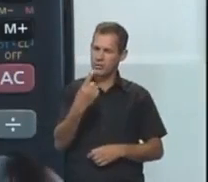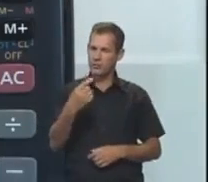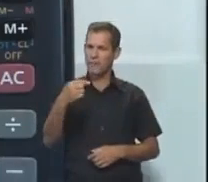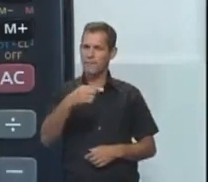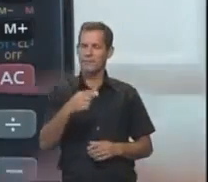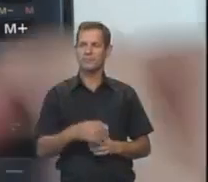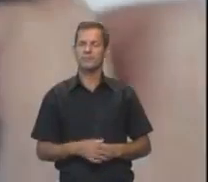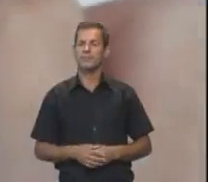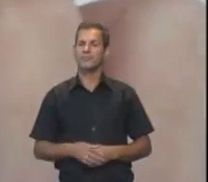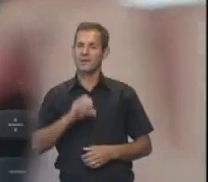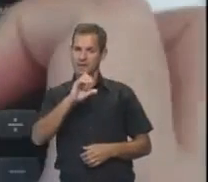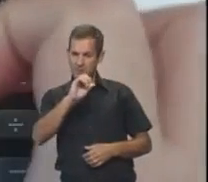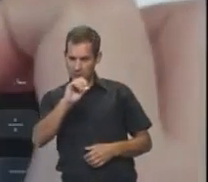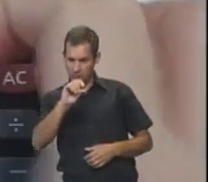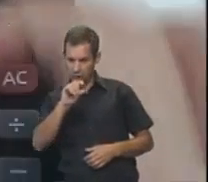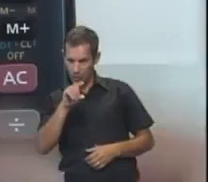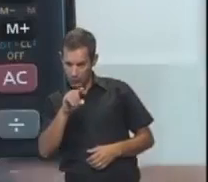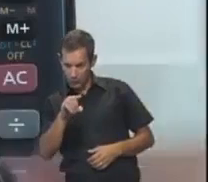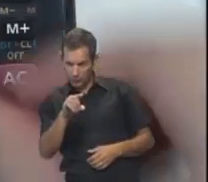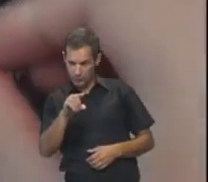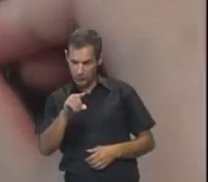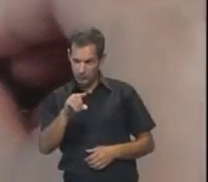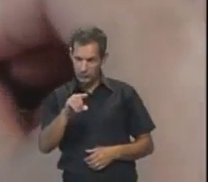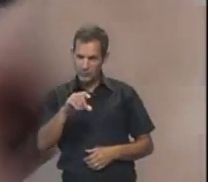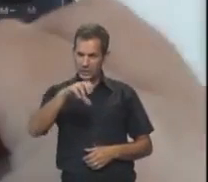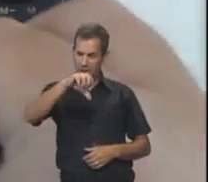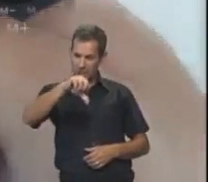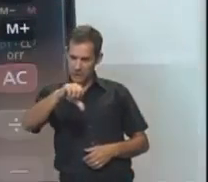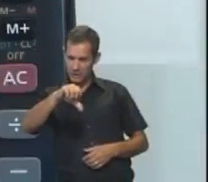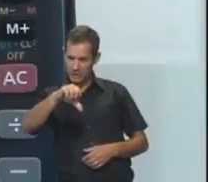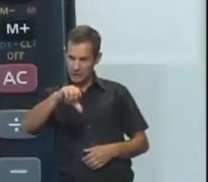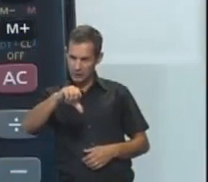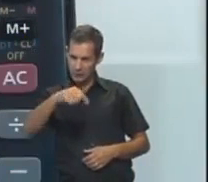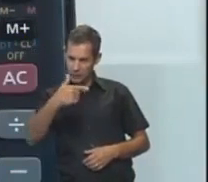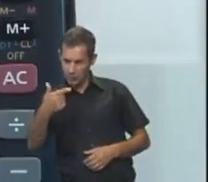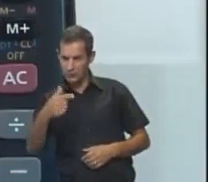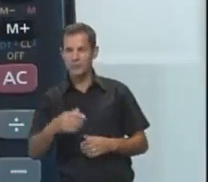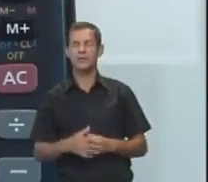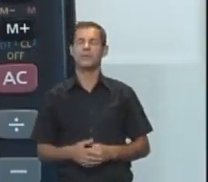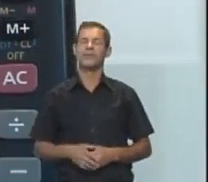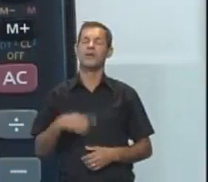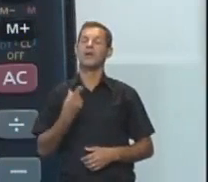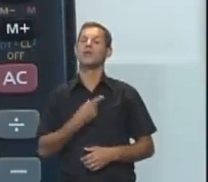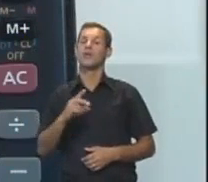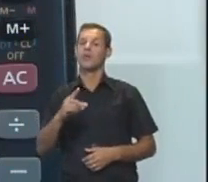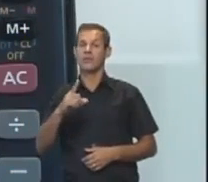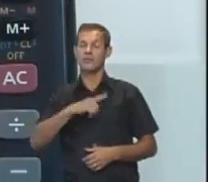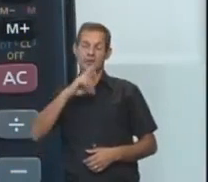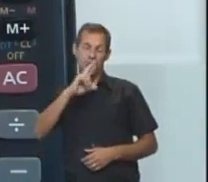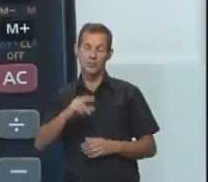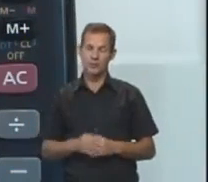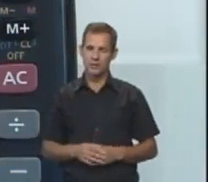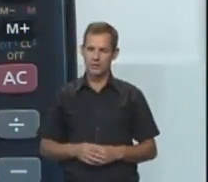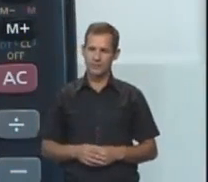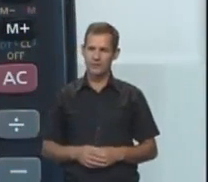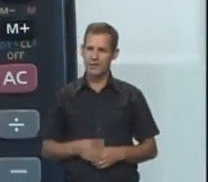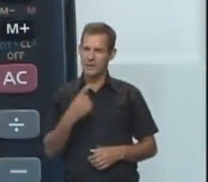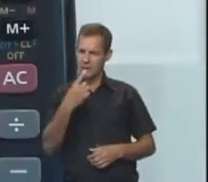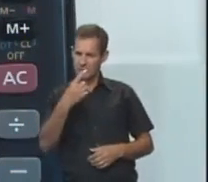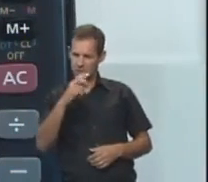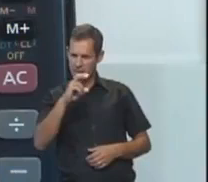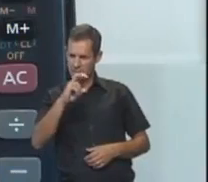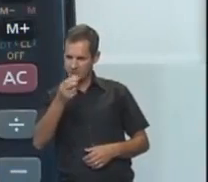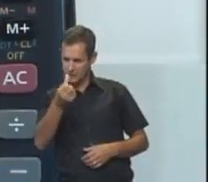menos 0,92. a gente vai obter o resultado de